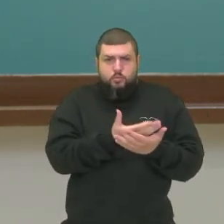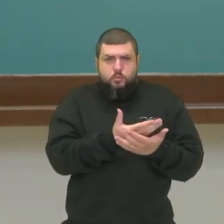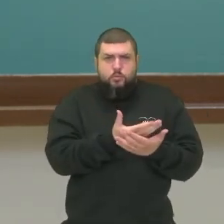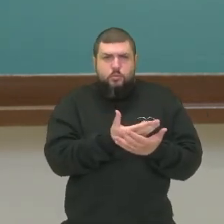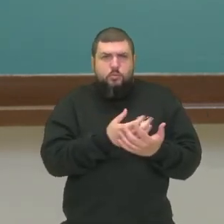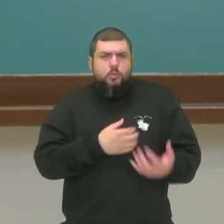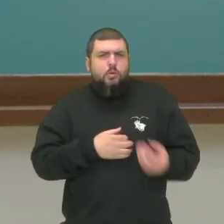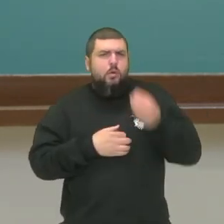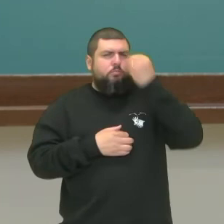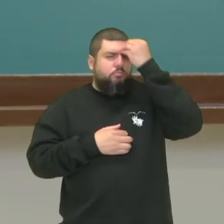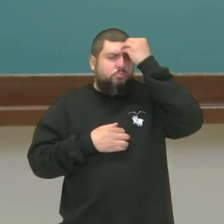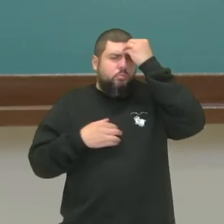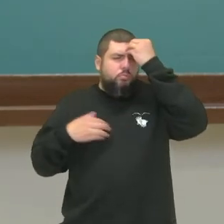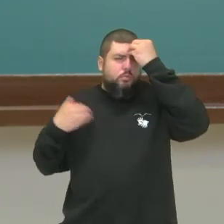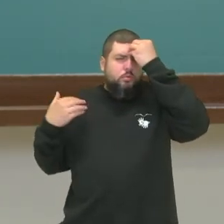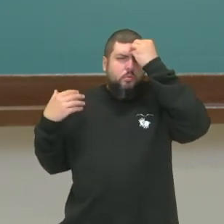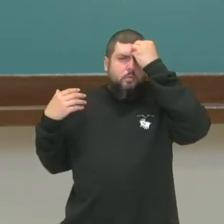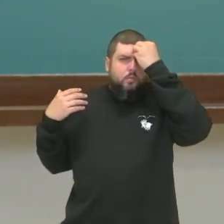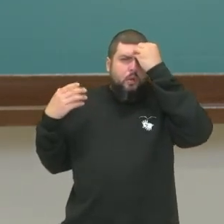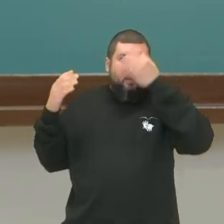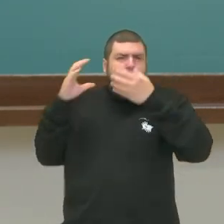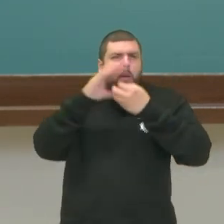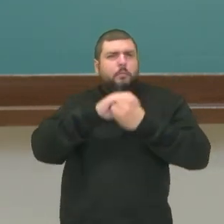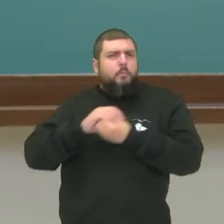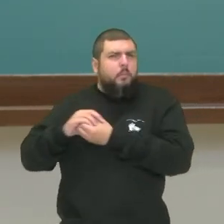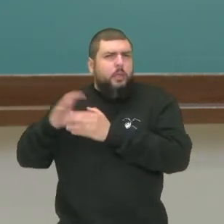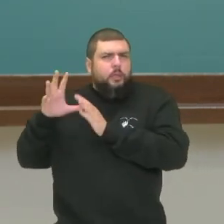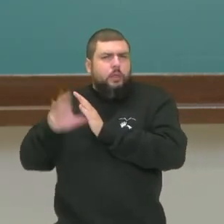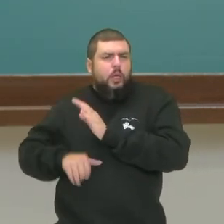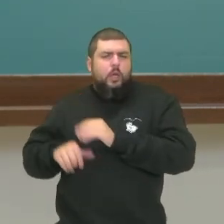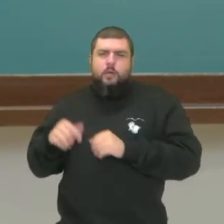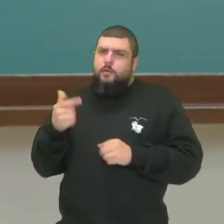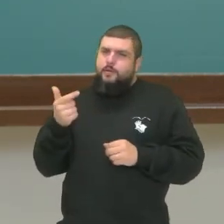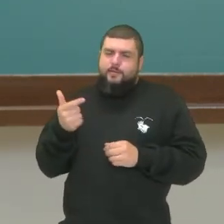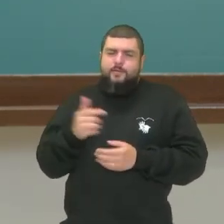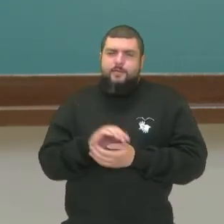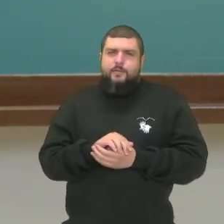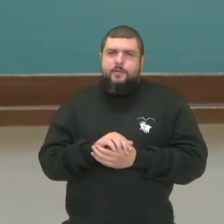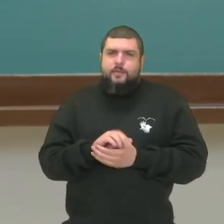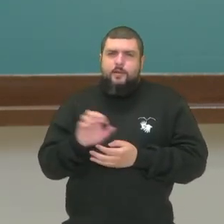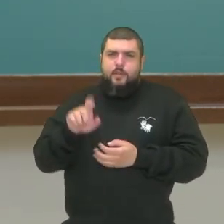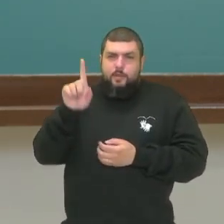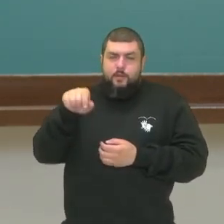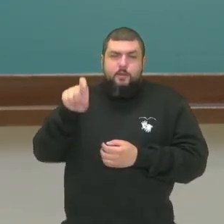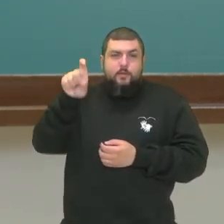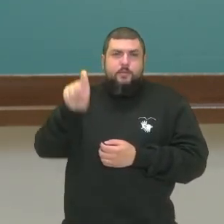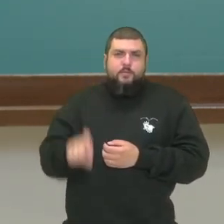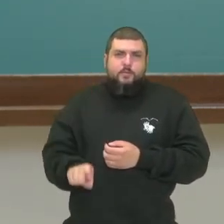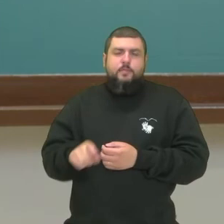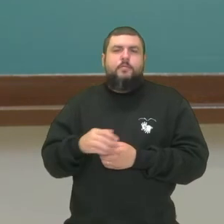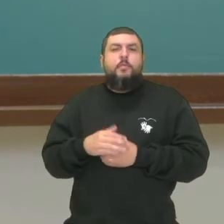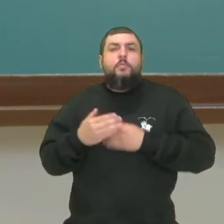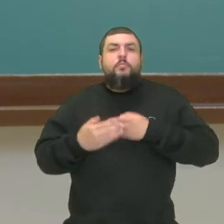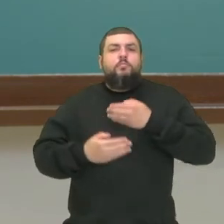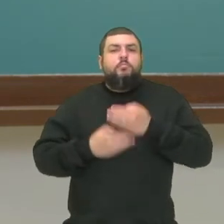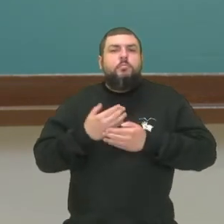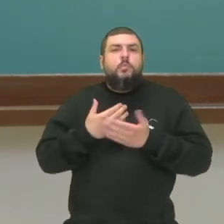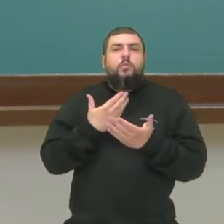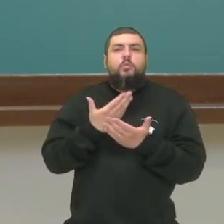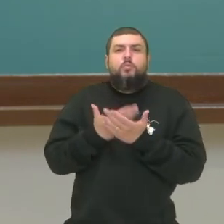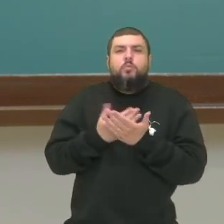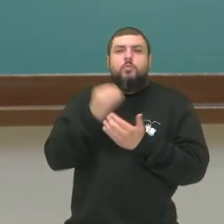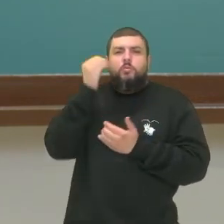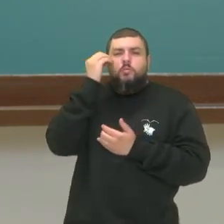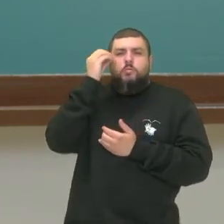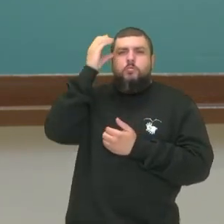conhecimento especificamente falando. Então é nesse sentido o ser, né? Então estou me formando, estou adquirindo conhecimento